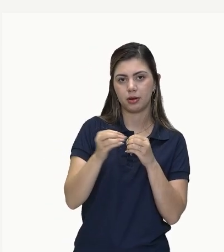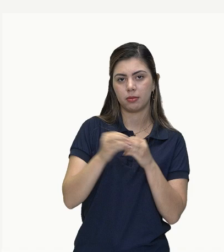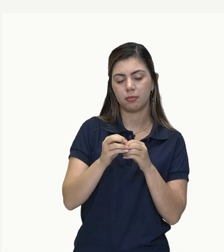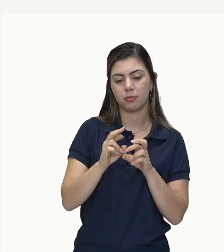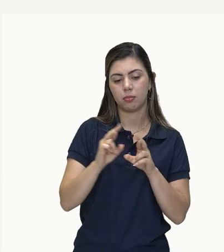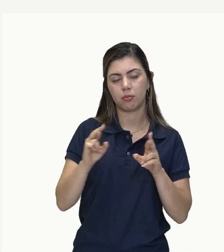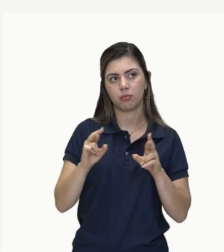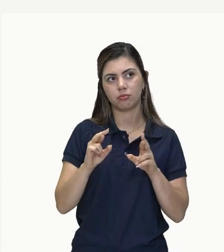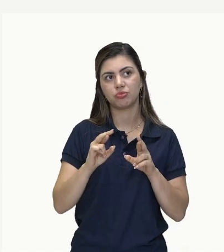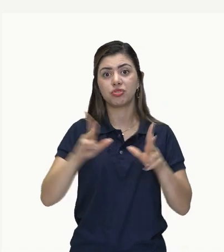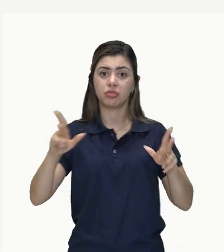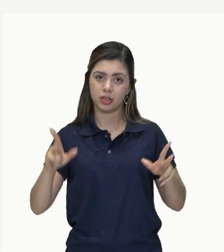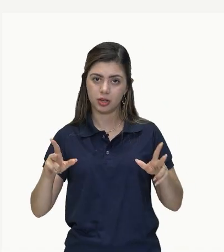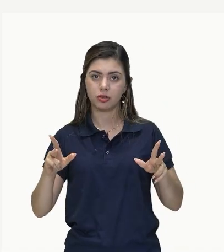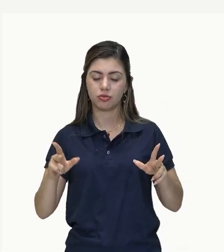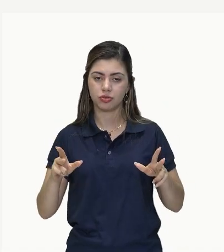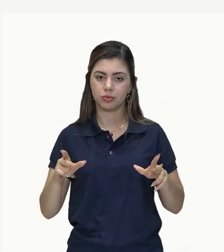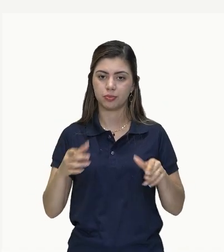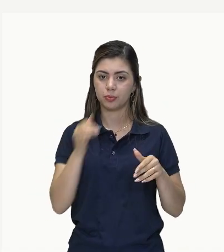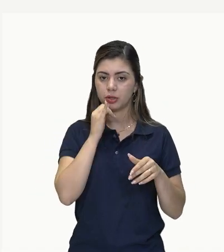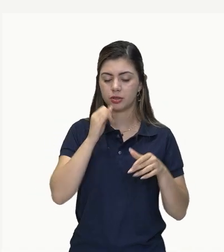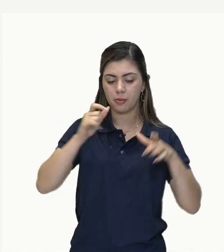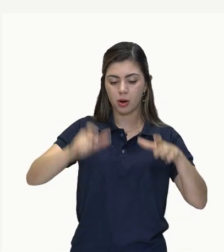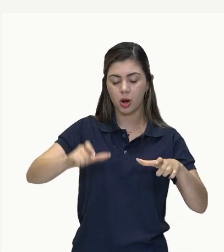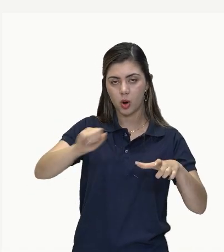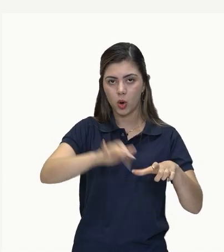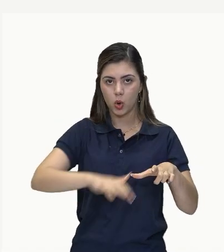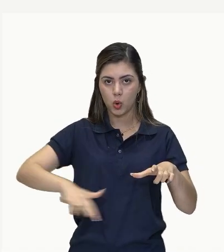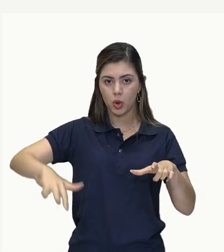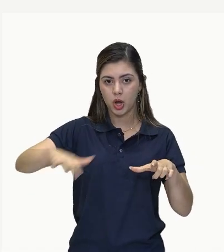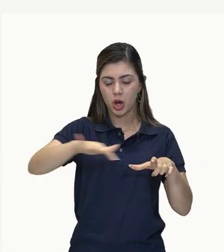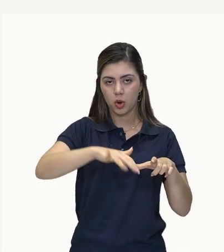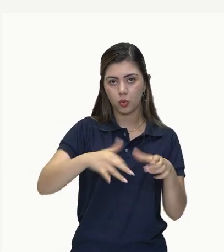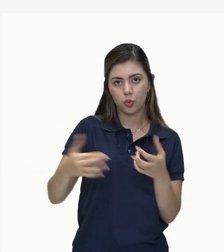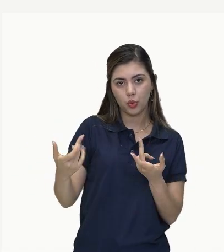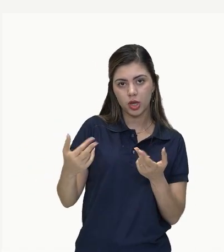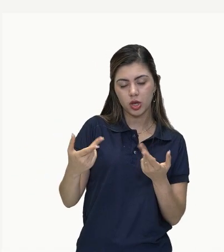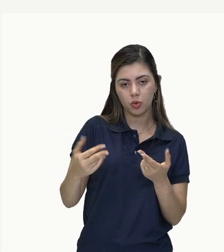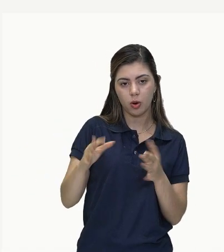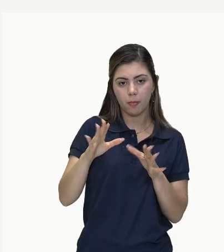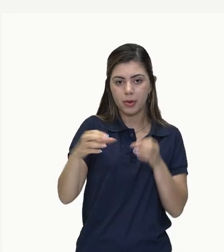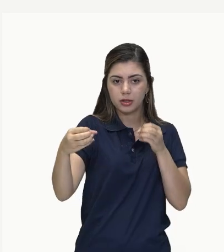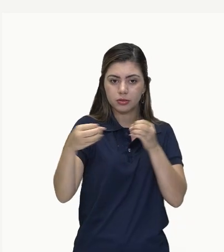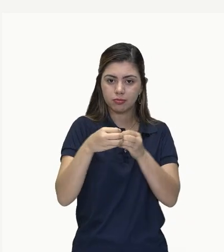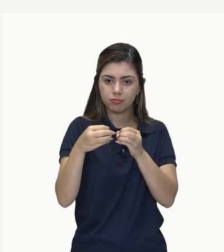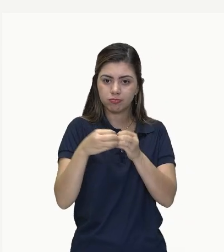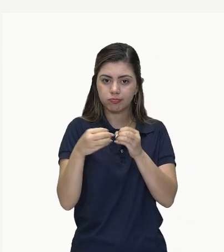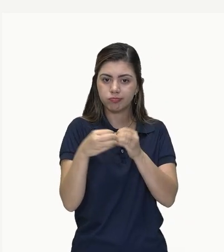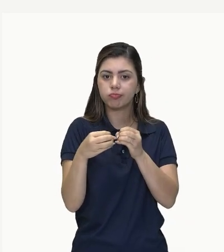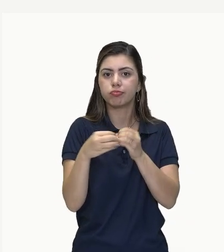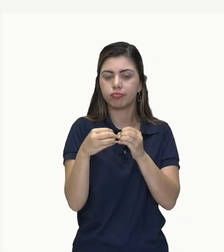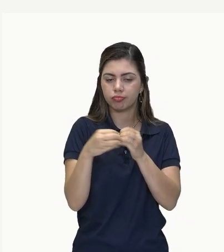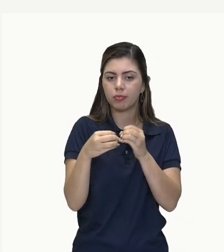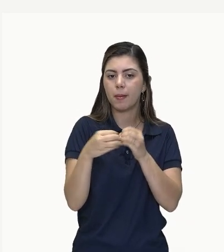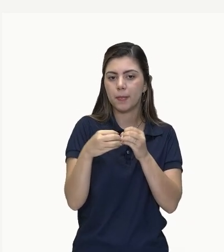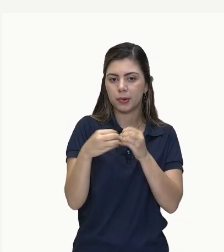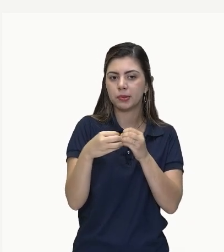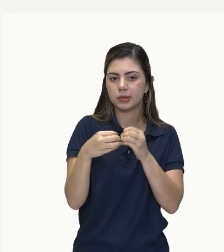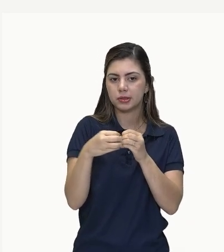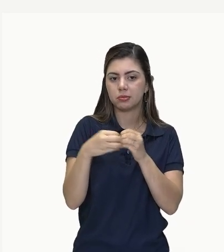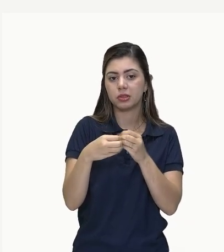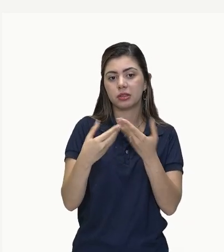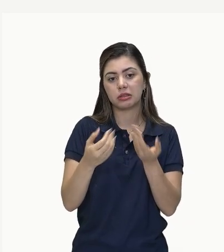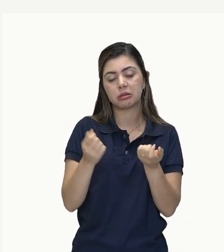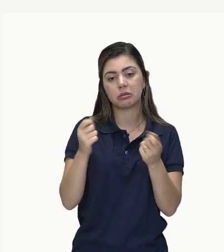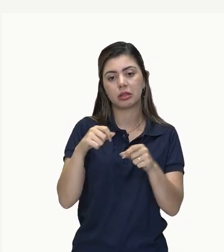distintas. Por estarem em áreas de contato, é possível o intercruzamento que acaba